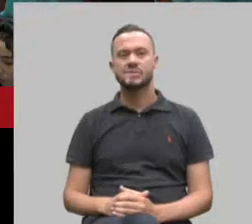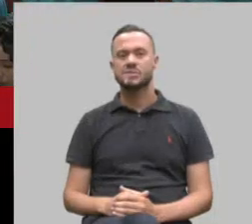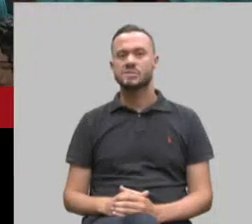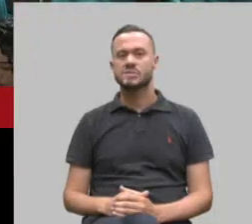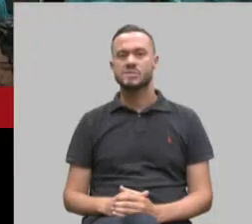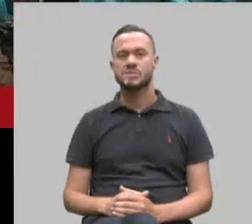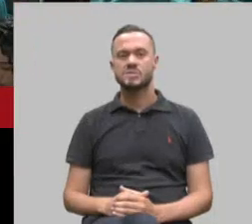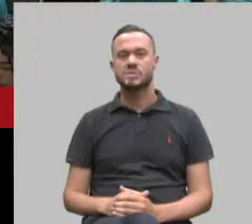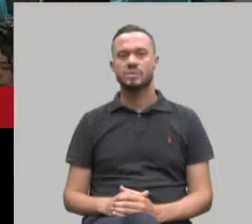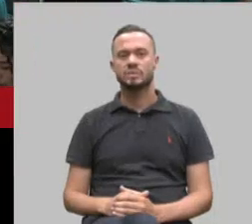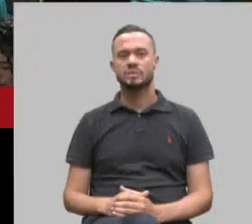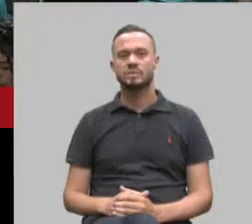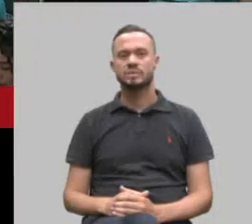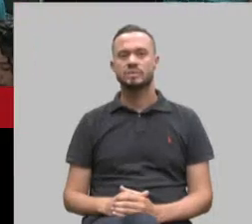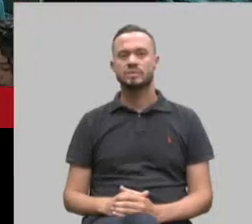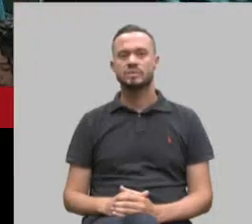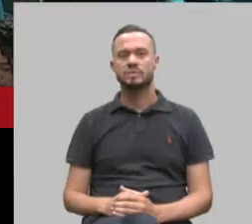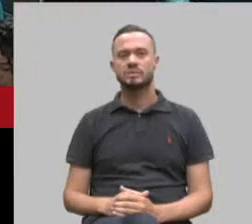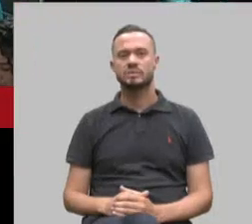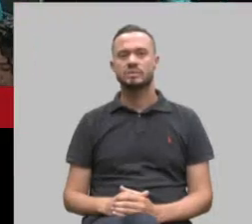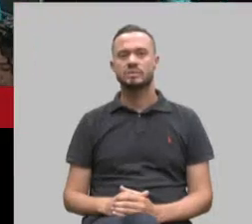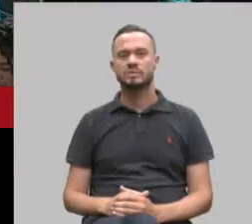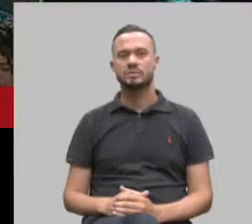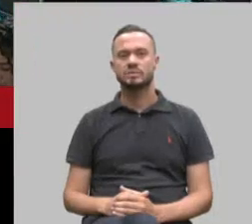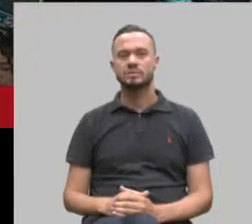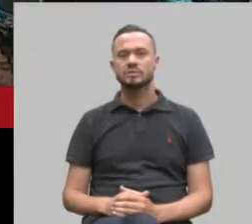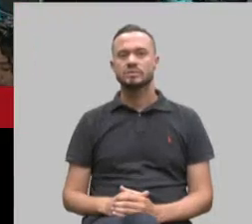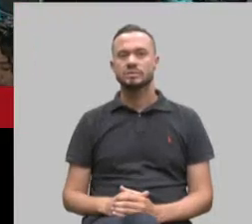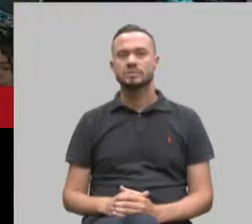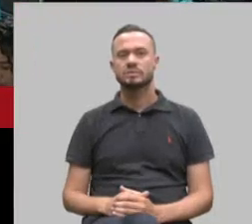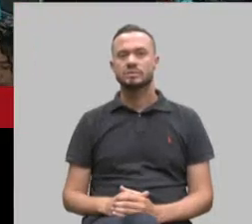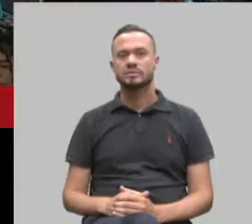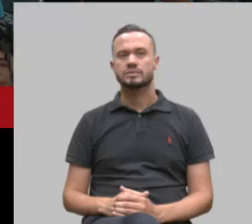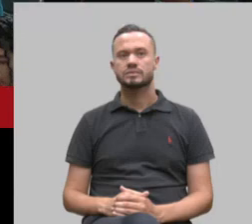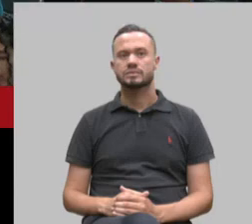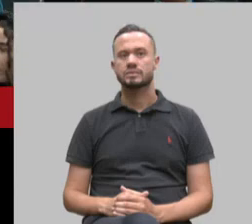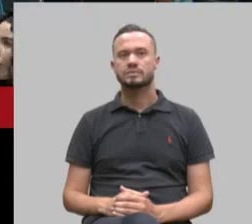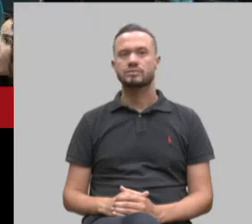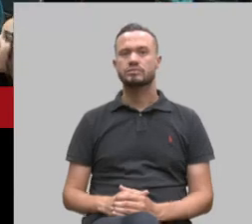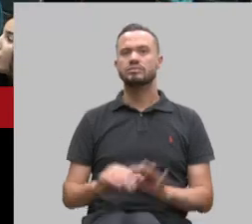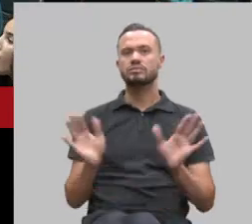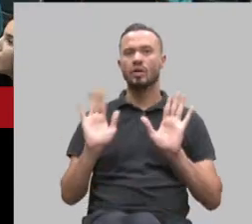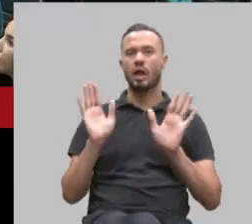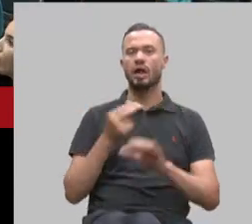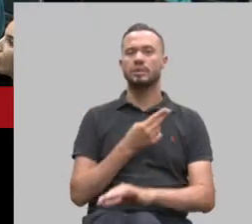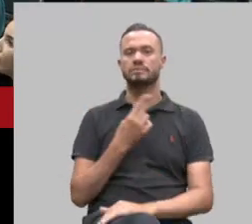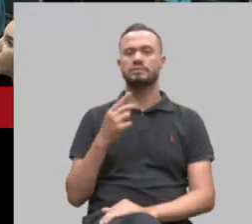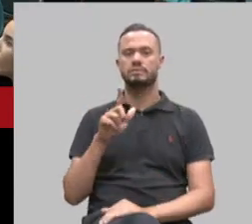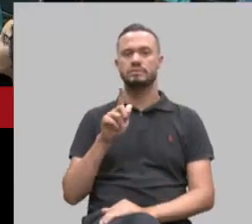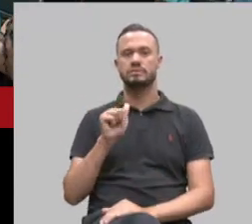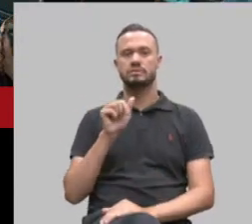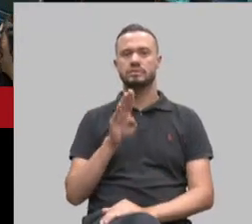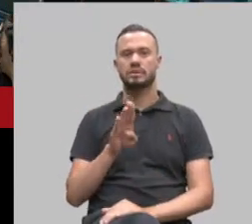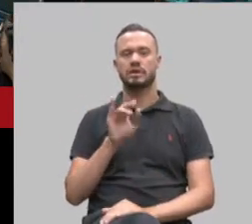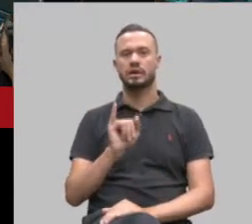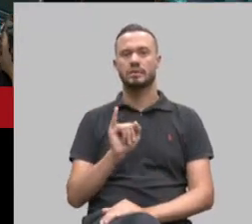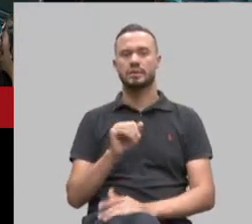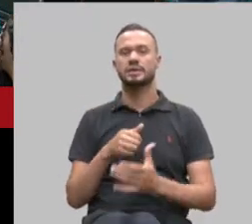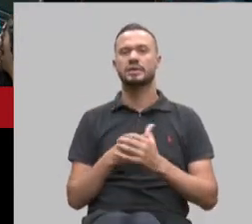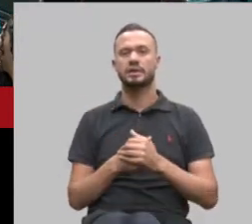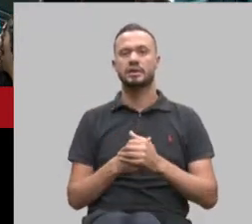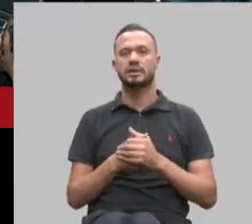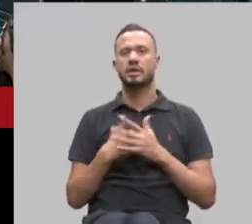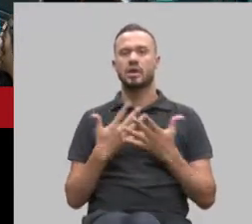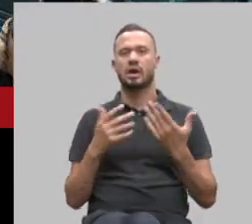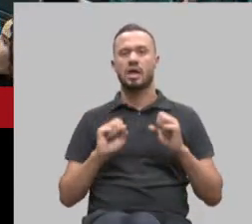nome você isso Olá a todos eu sou a Gabi Soares do município de extrema e eu venho defender a